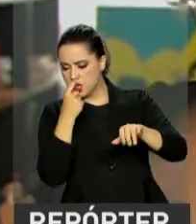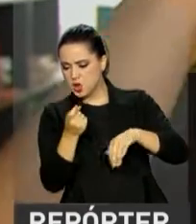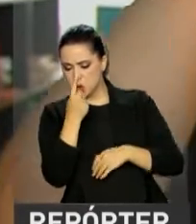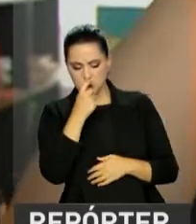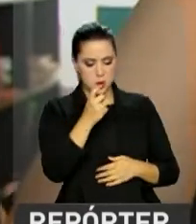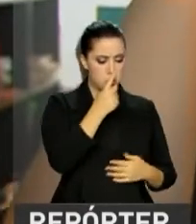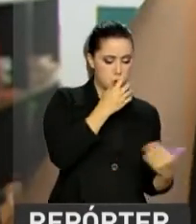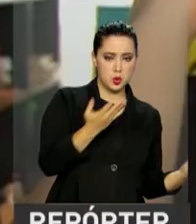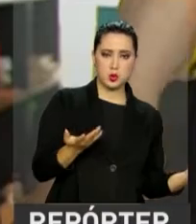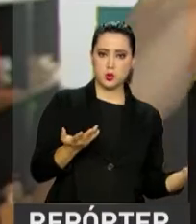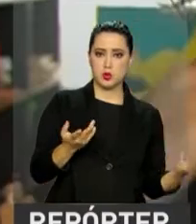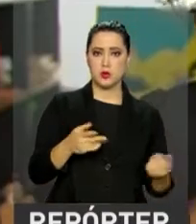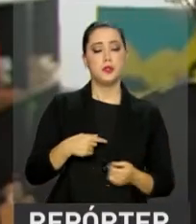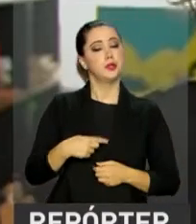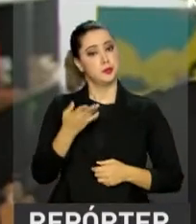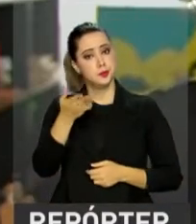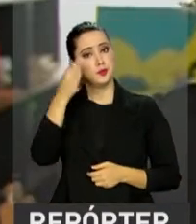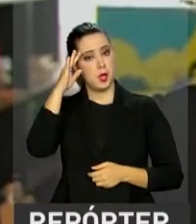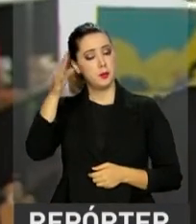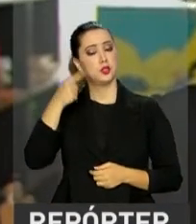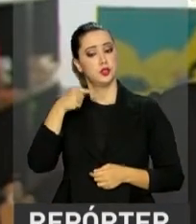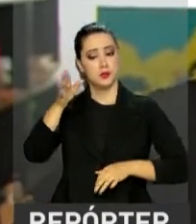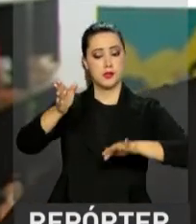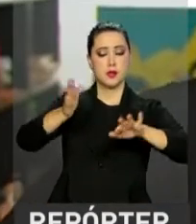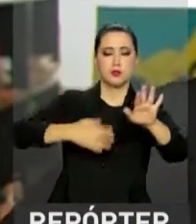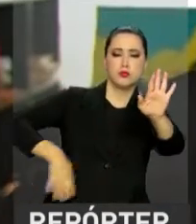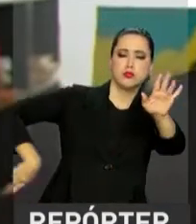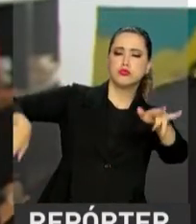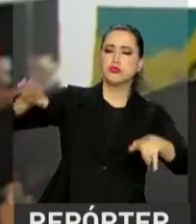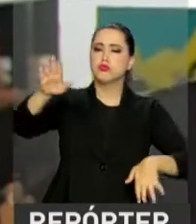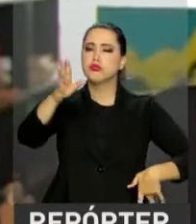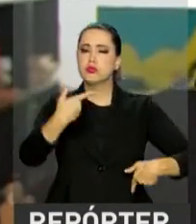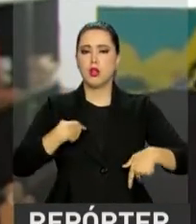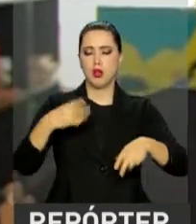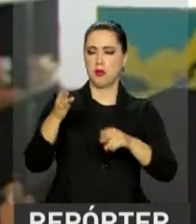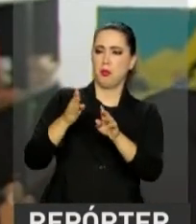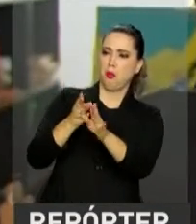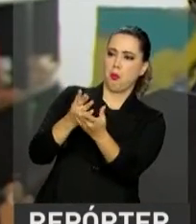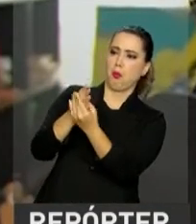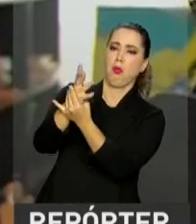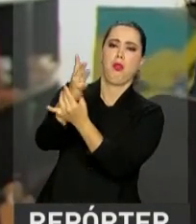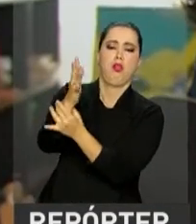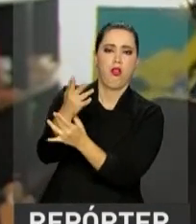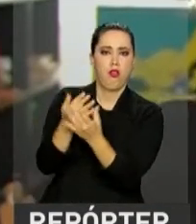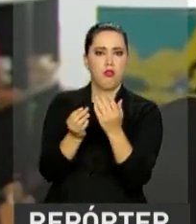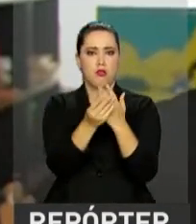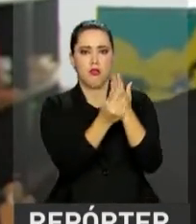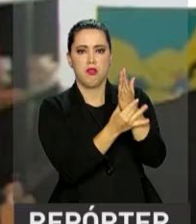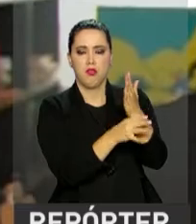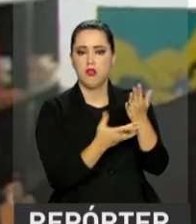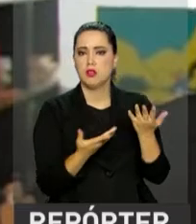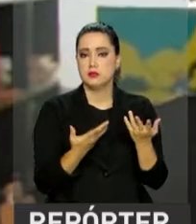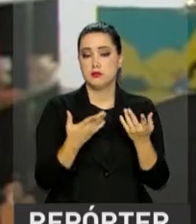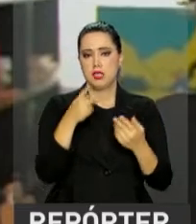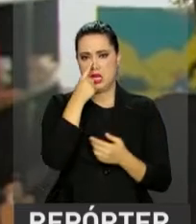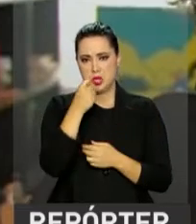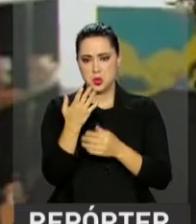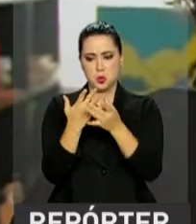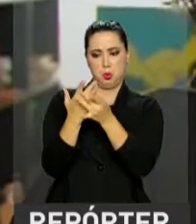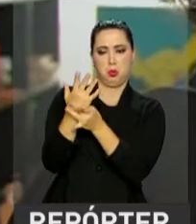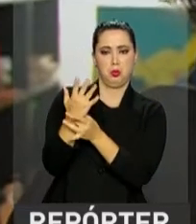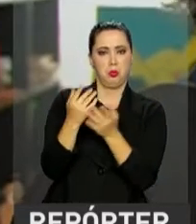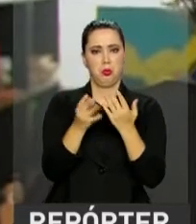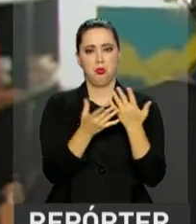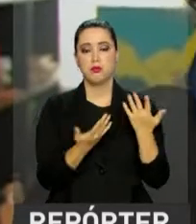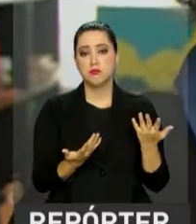que quer é tá nadando no mar e ficar passando a mão e aqueles plásticos de canudo grudando na sua mão né